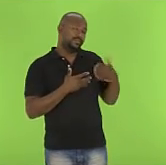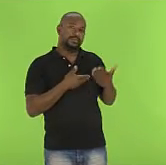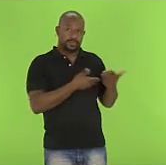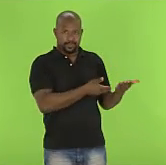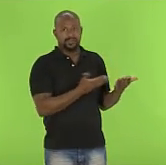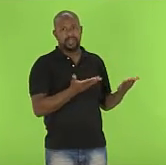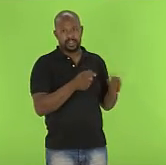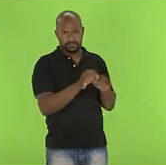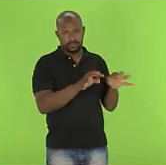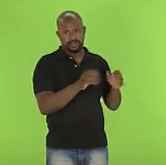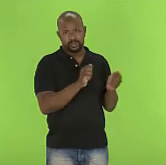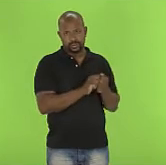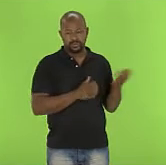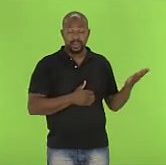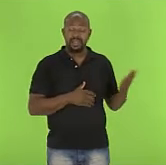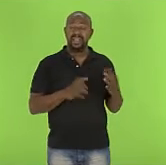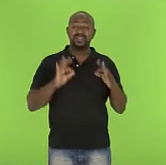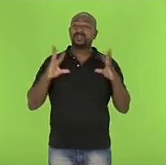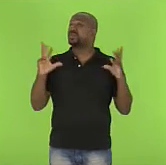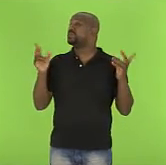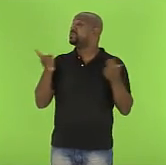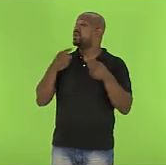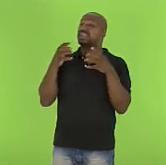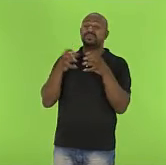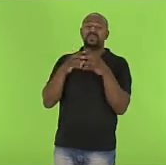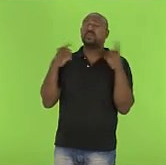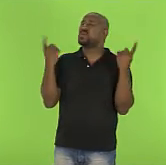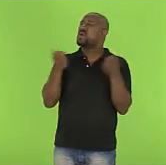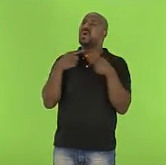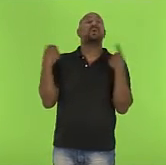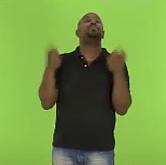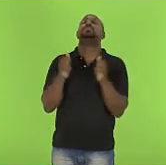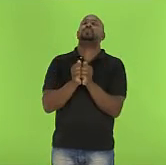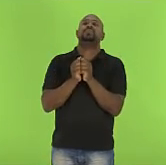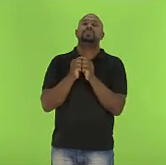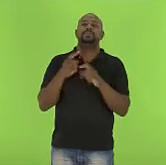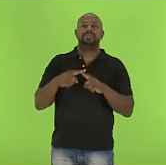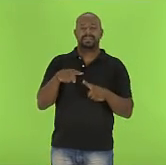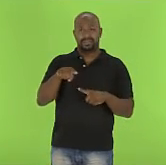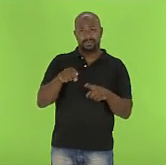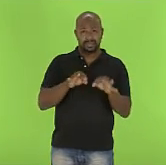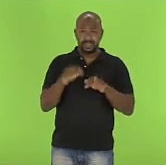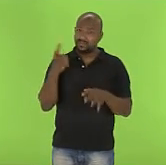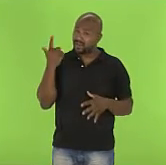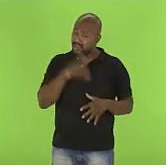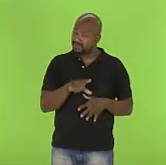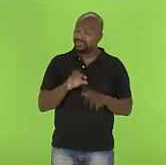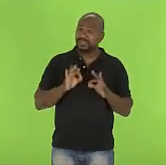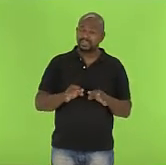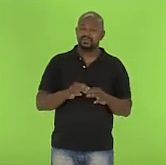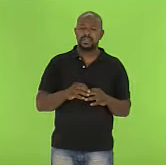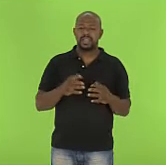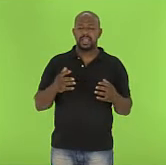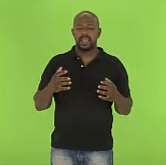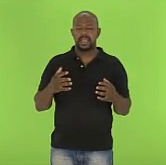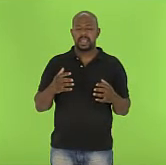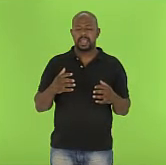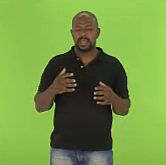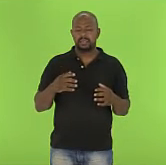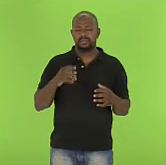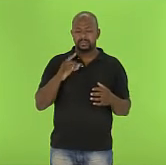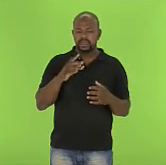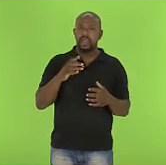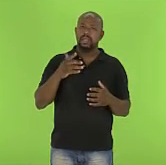ter me convidado a fazer esse projeto com ele. E a toda a equipe, todo mundo que esteve junto. Porque esse projeto só foi possível,